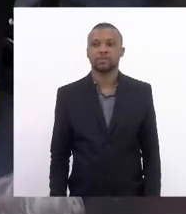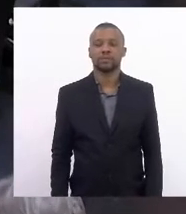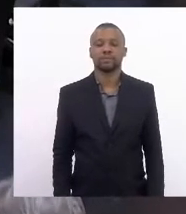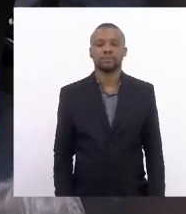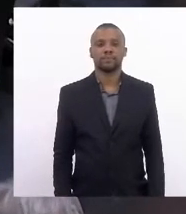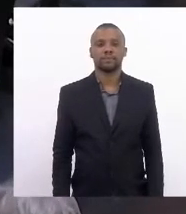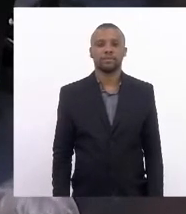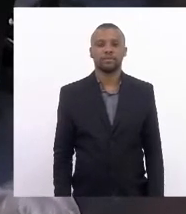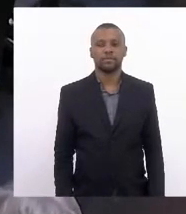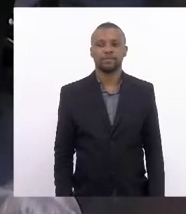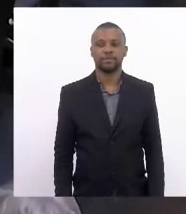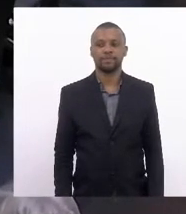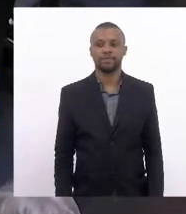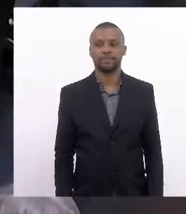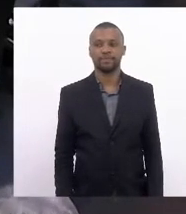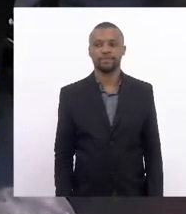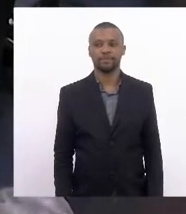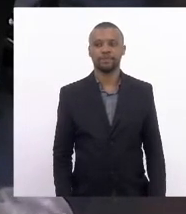Meu Deus, meu voto entrou.